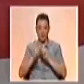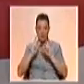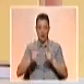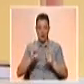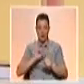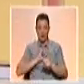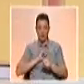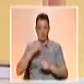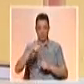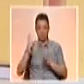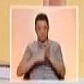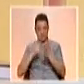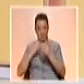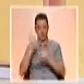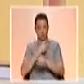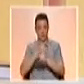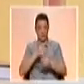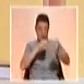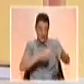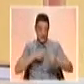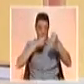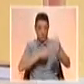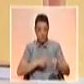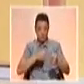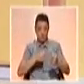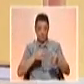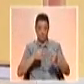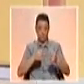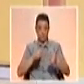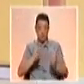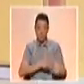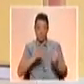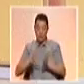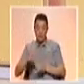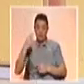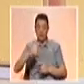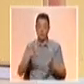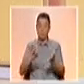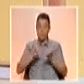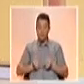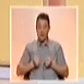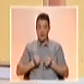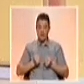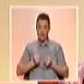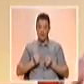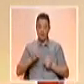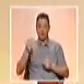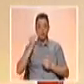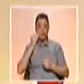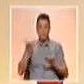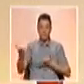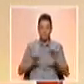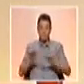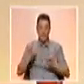por um lado, nós precisamos dos produtos agrícolas muito. E por outro lado, temos que poupar mais. Uhum. Como é que se conjugam